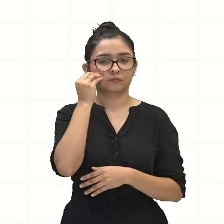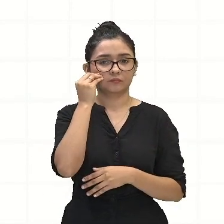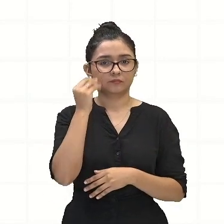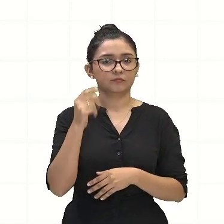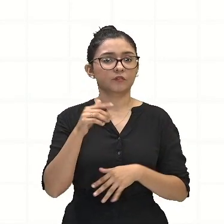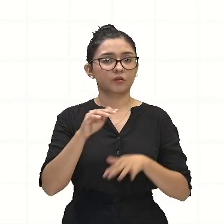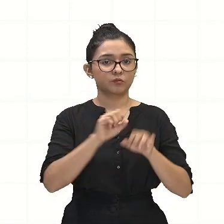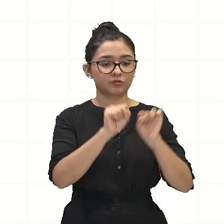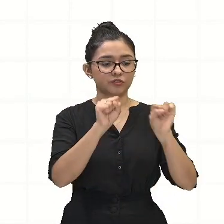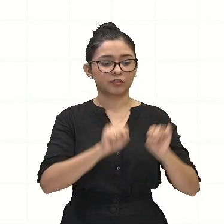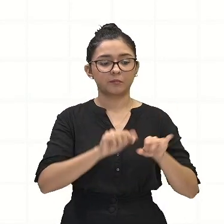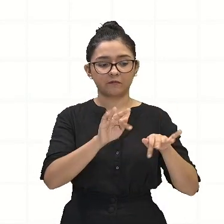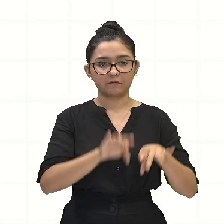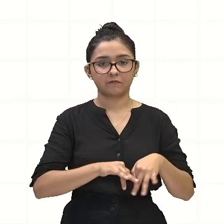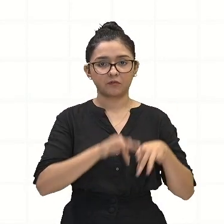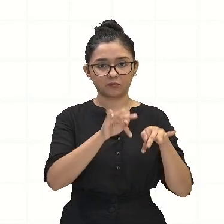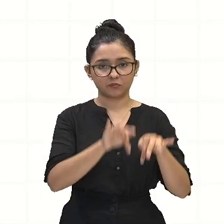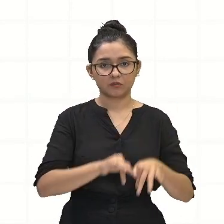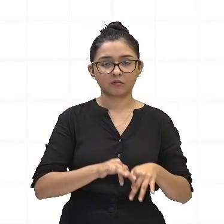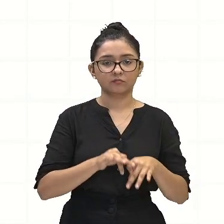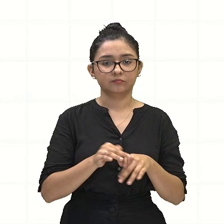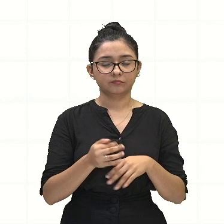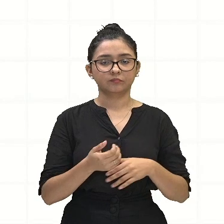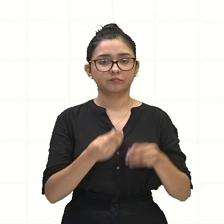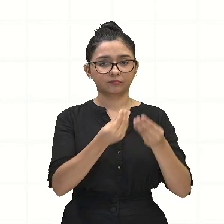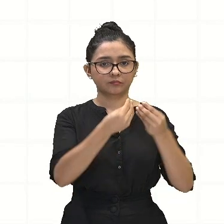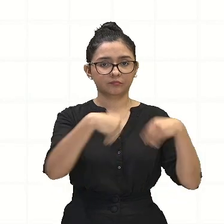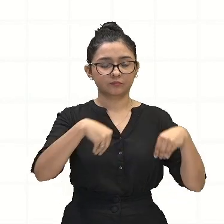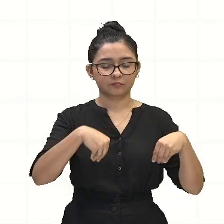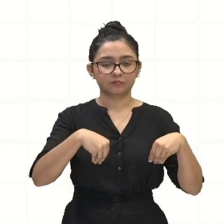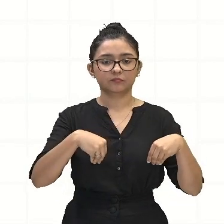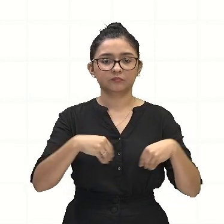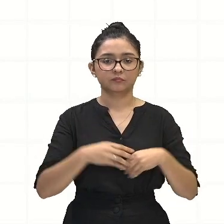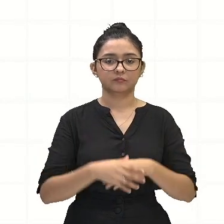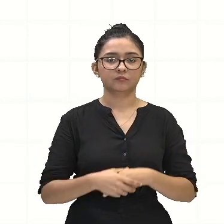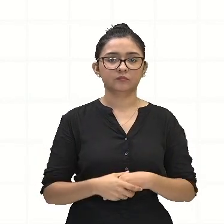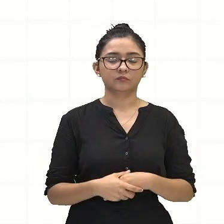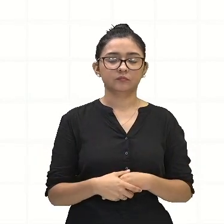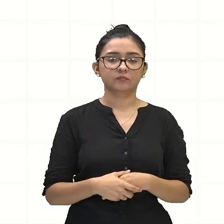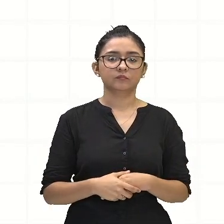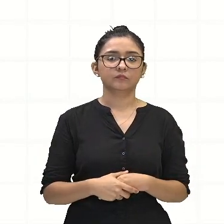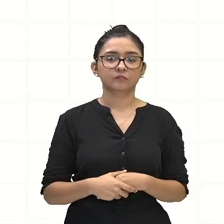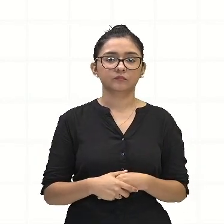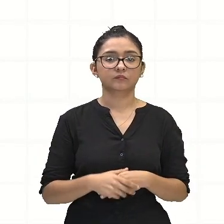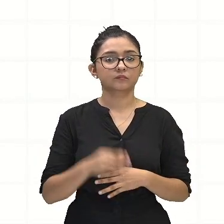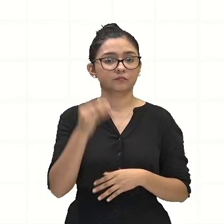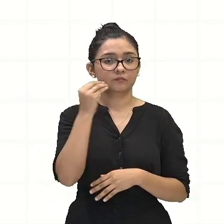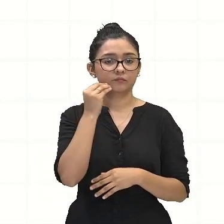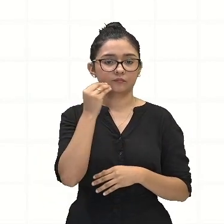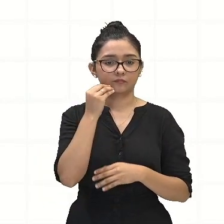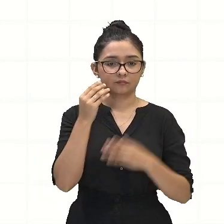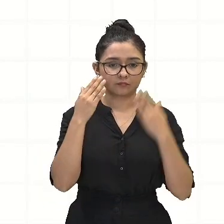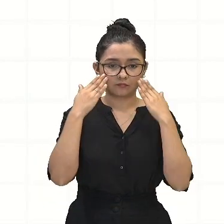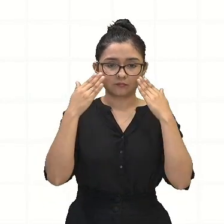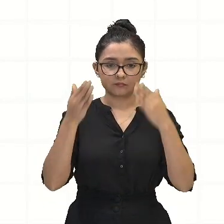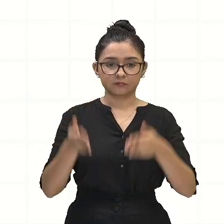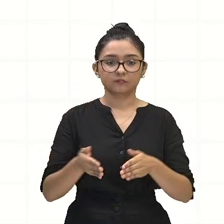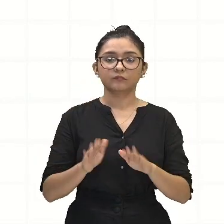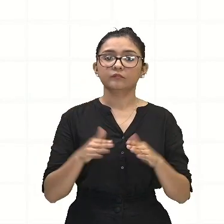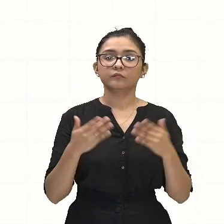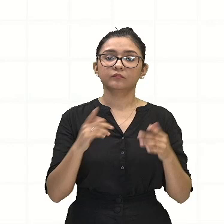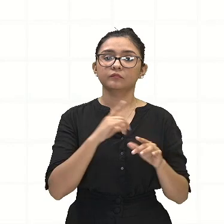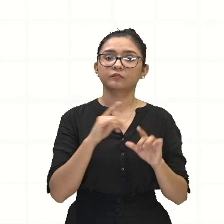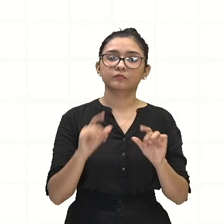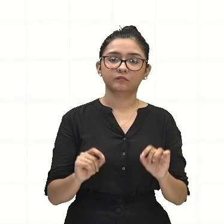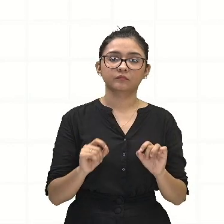do sistema, se associar a um monarca mais forte que estava ali tentando centralizar. Então, nós